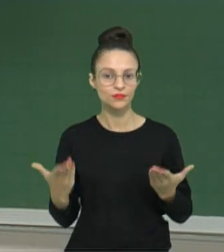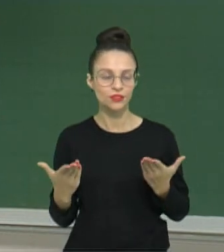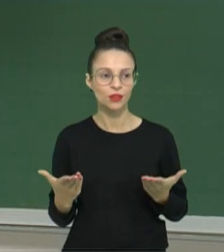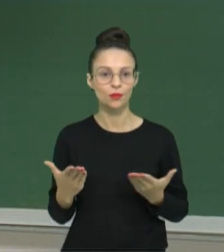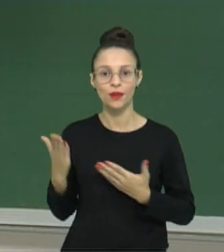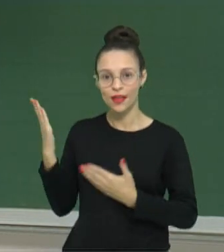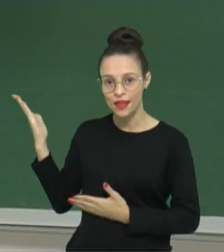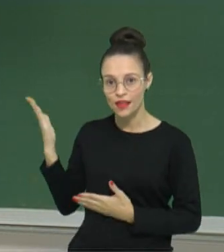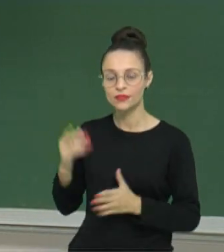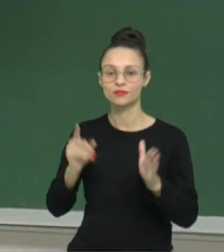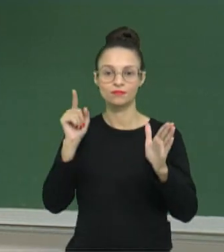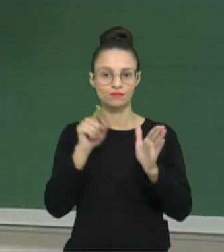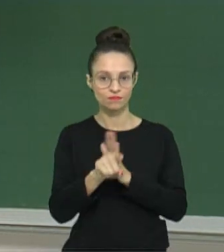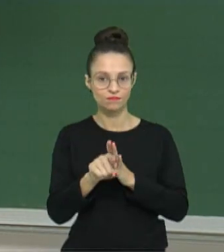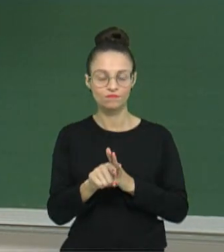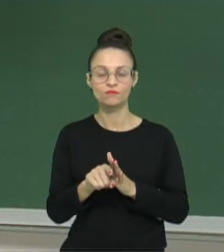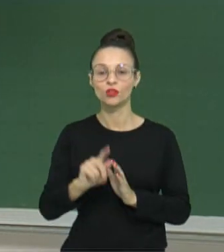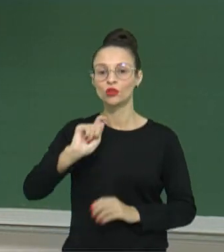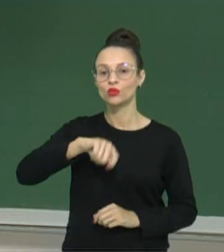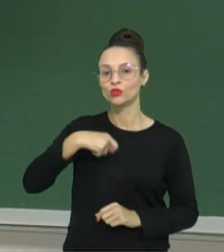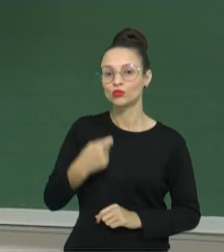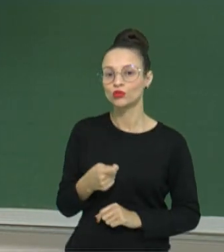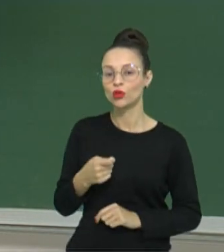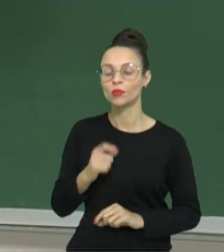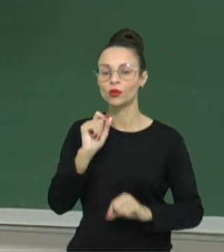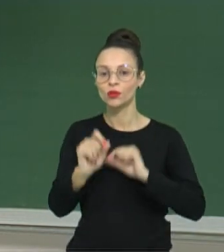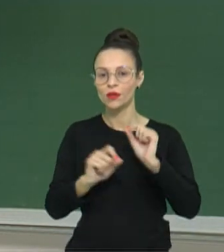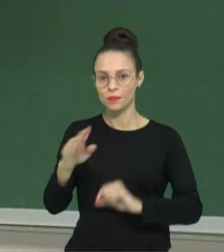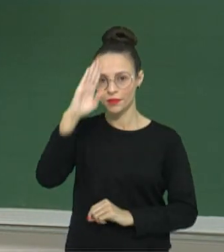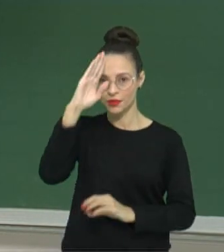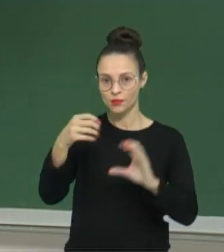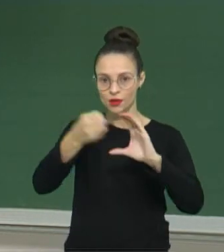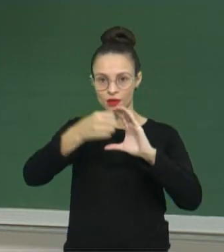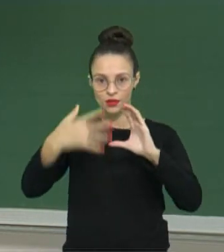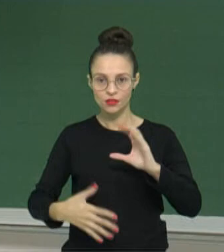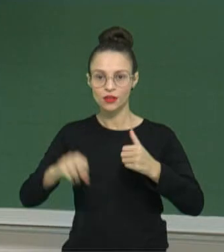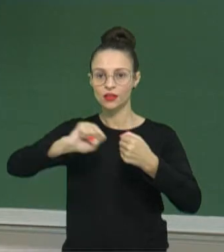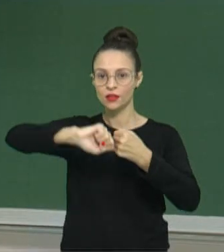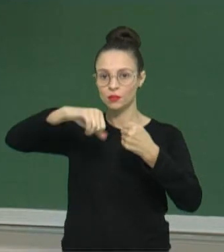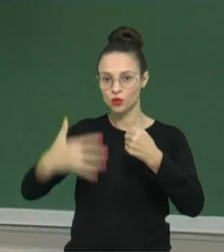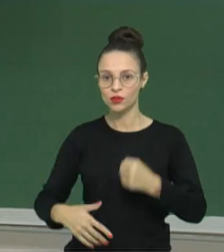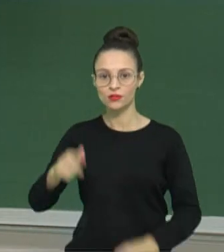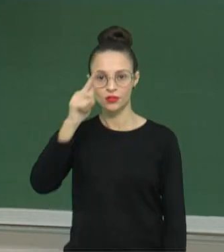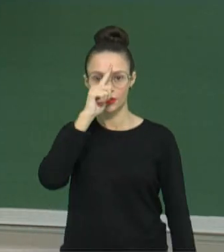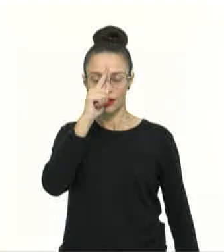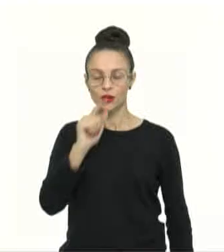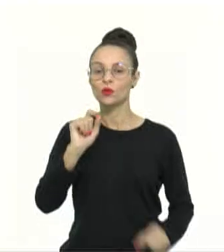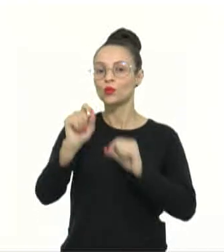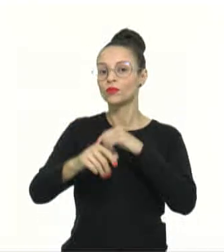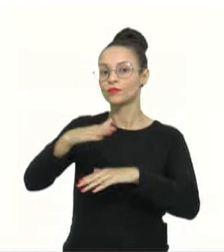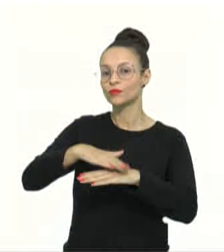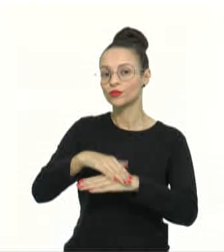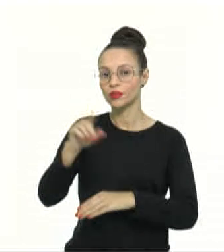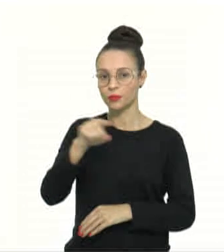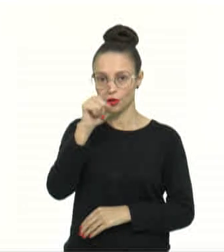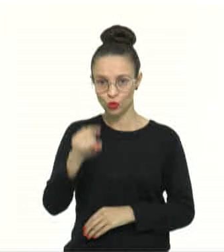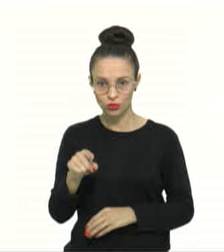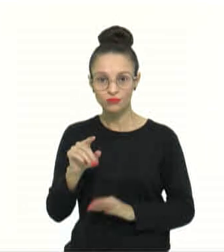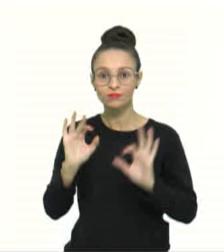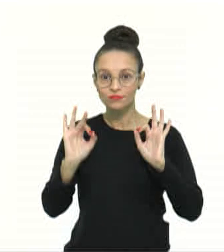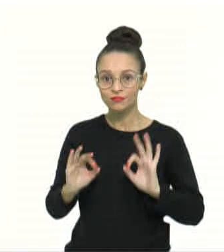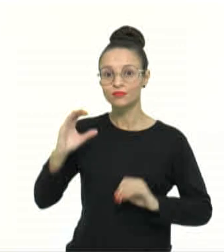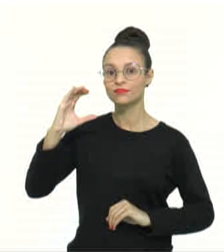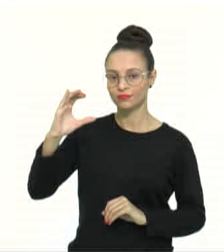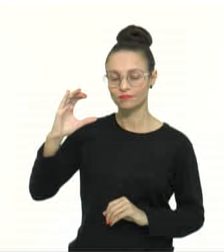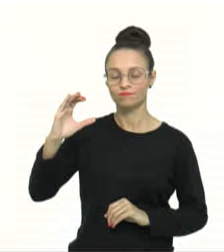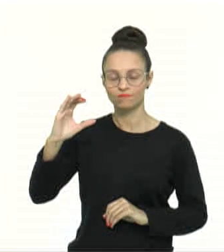Então, essa questão que perguntava sobre a principal característica da democracia grega, o que é que você marcou? Se você marcou a